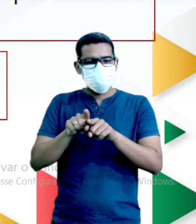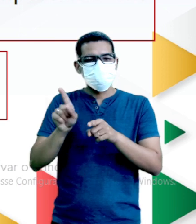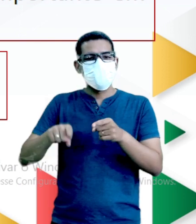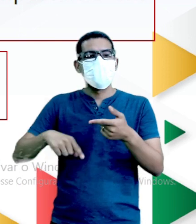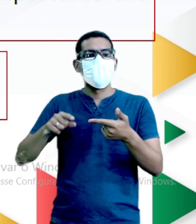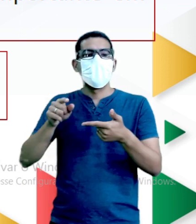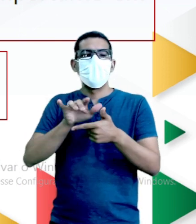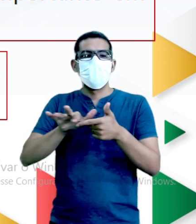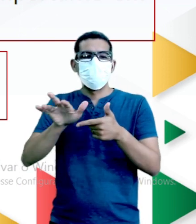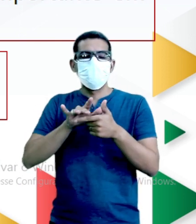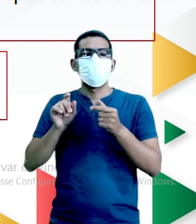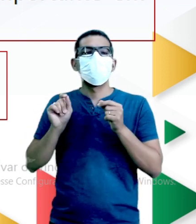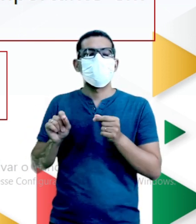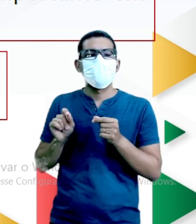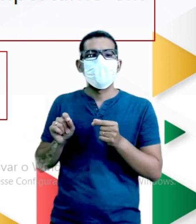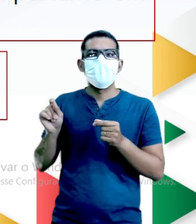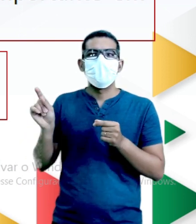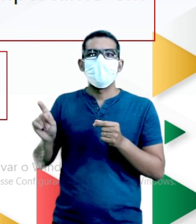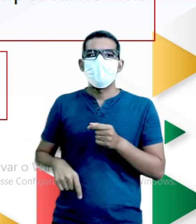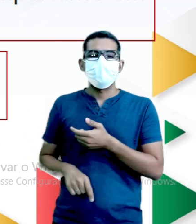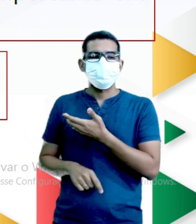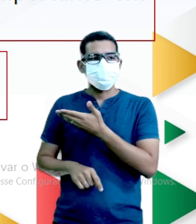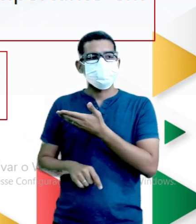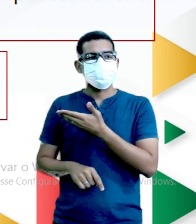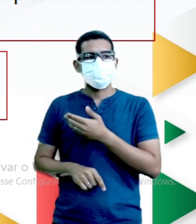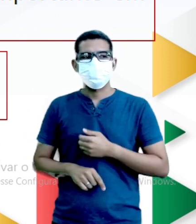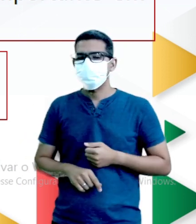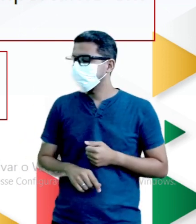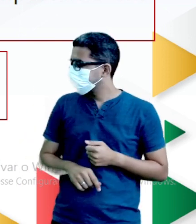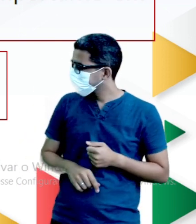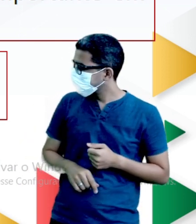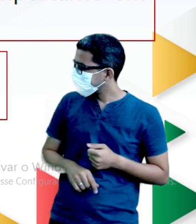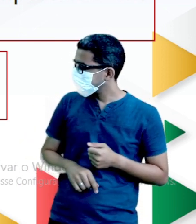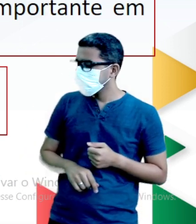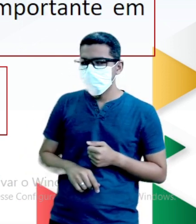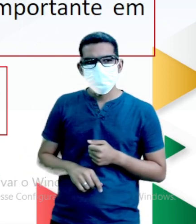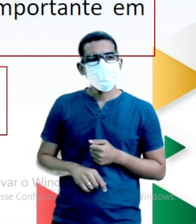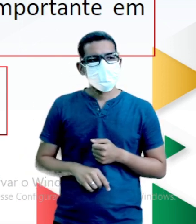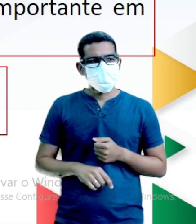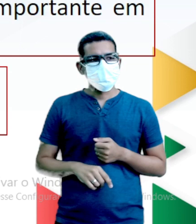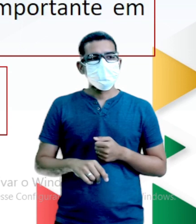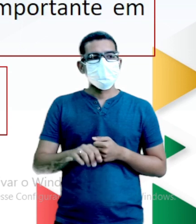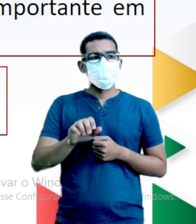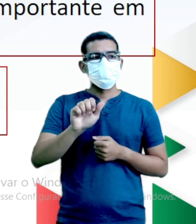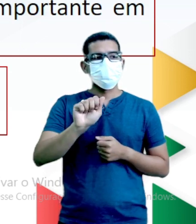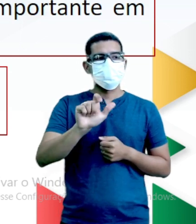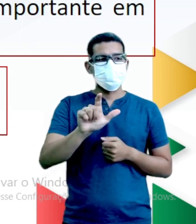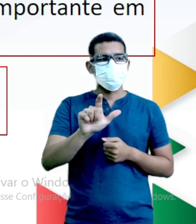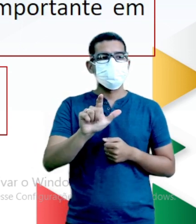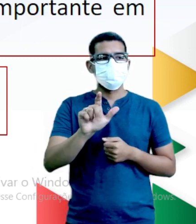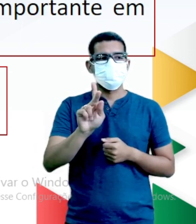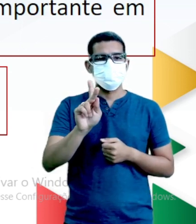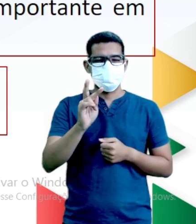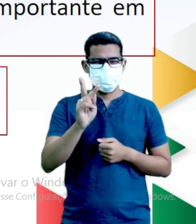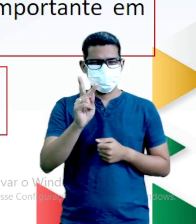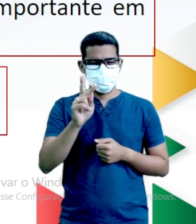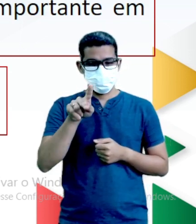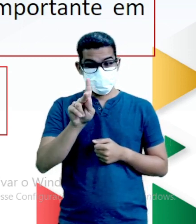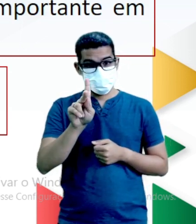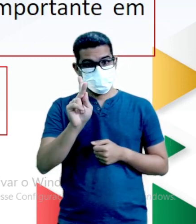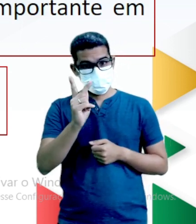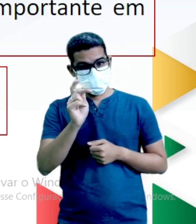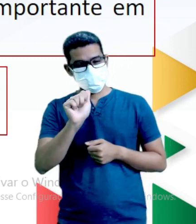o Al-Khwarizmi, que foi um dos primeiros a publicar, né, relatos sobre tanto a álgebra de